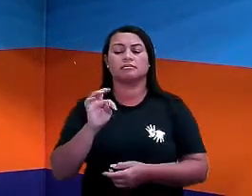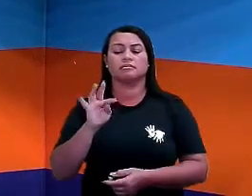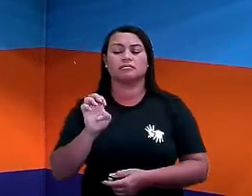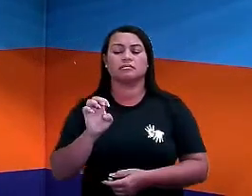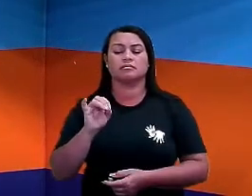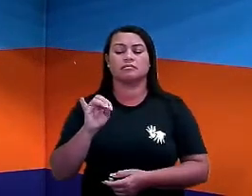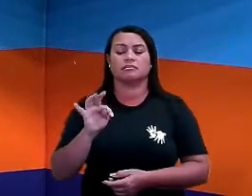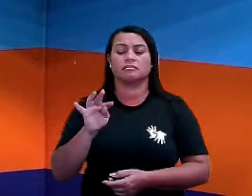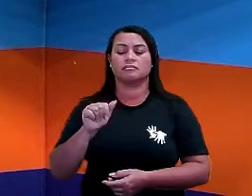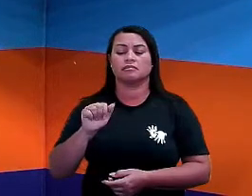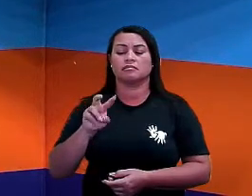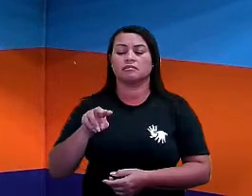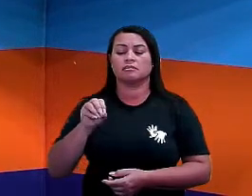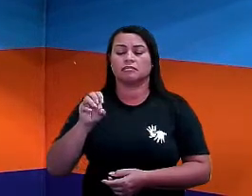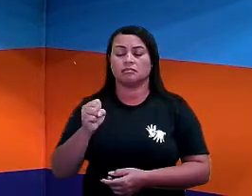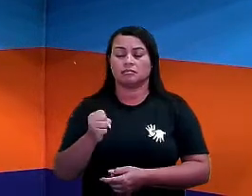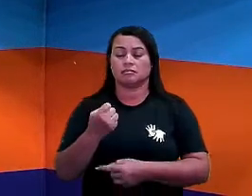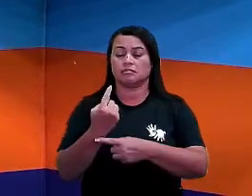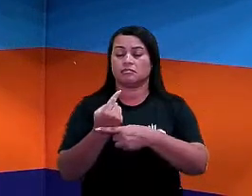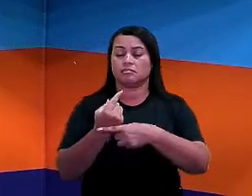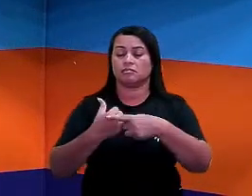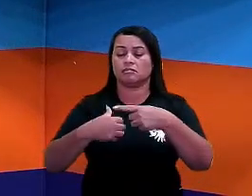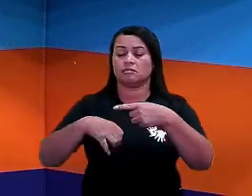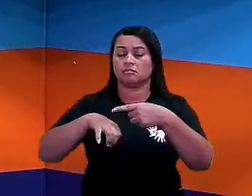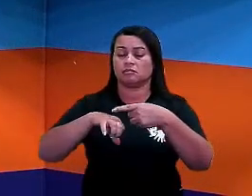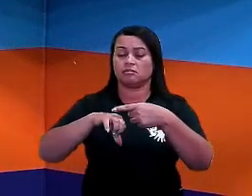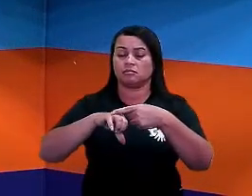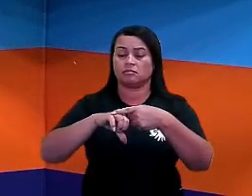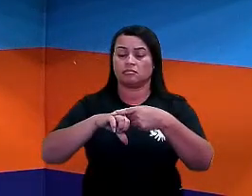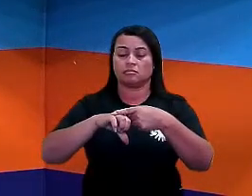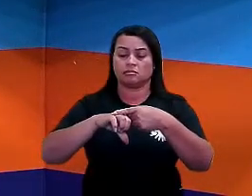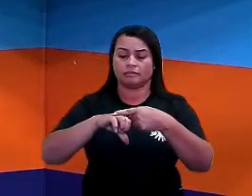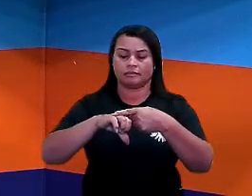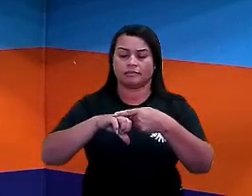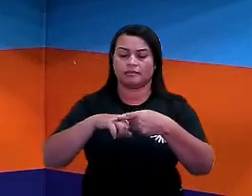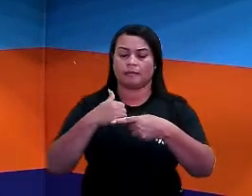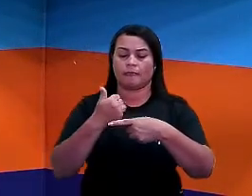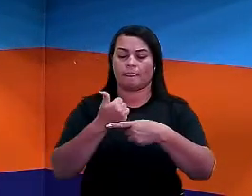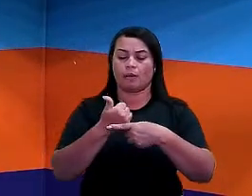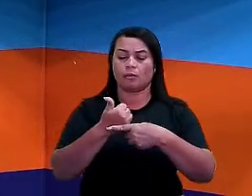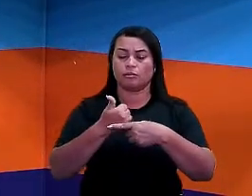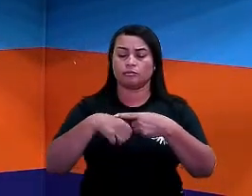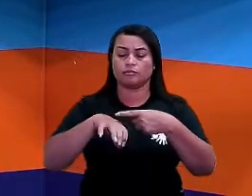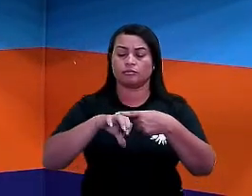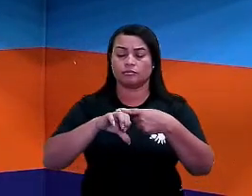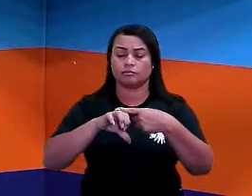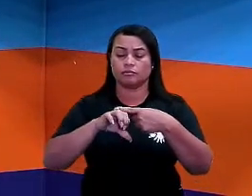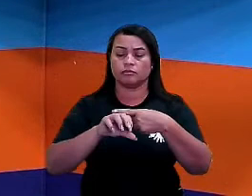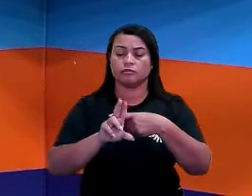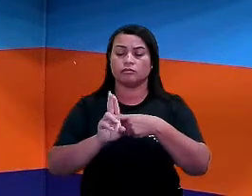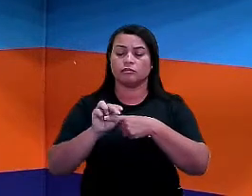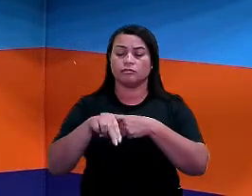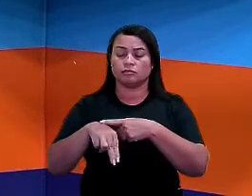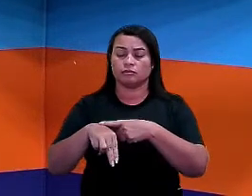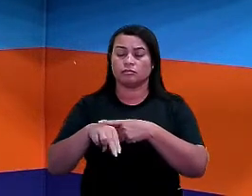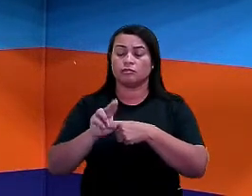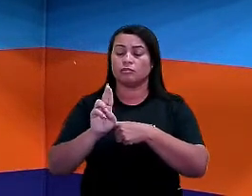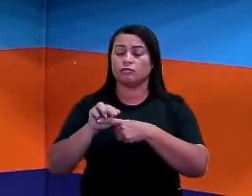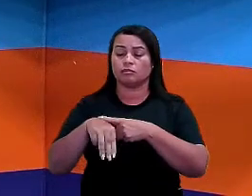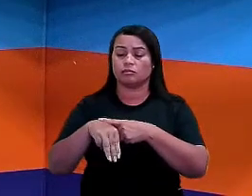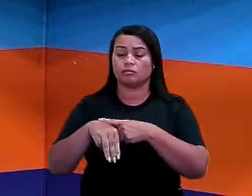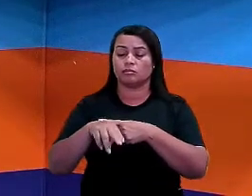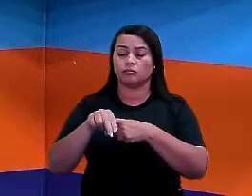7/8. Agora, para a parte do 9, vai ser 1/9. Se tivesse um 2 aqui em